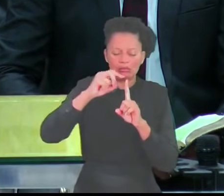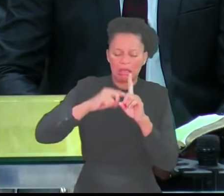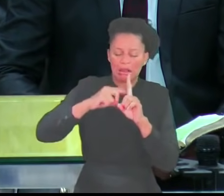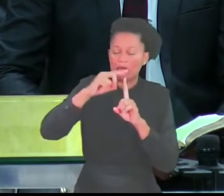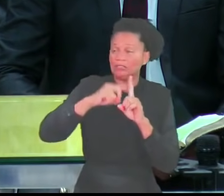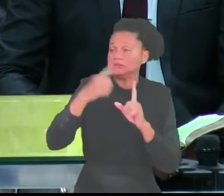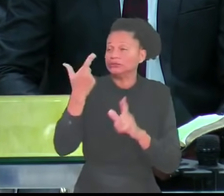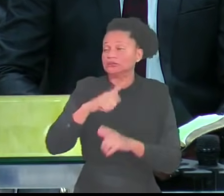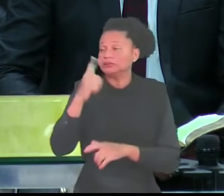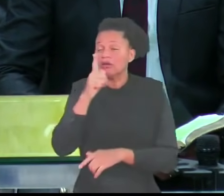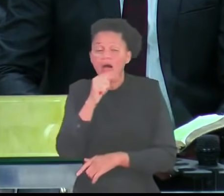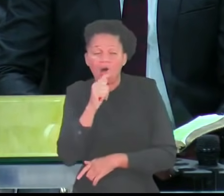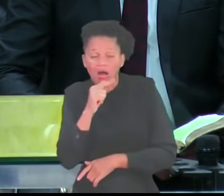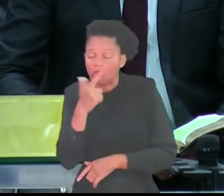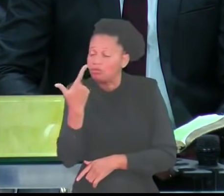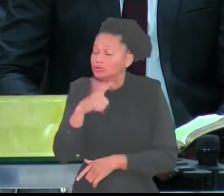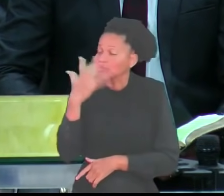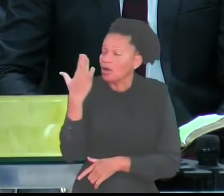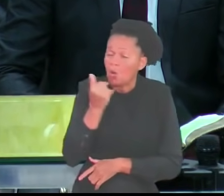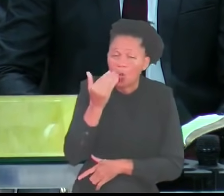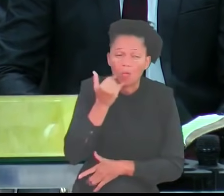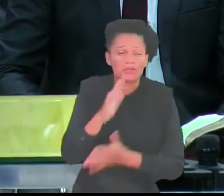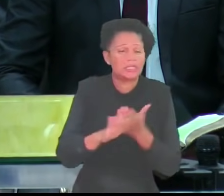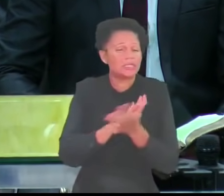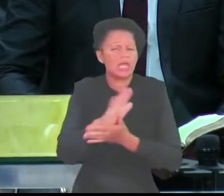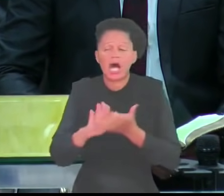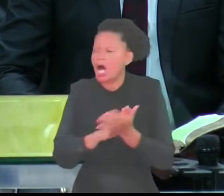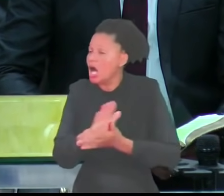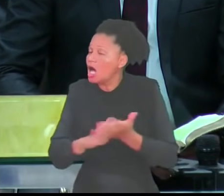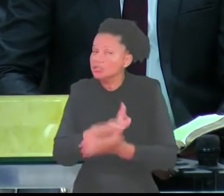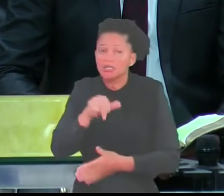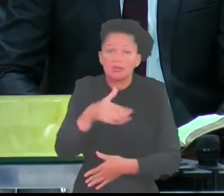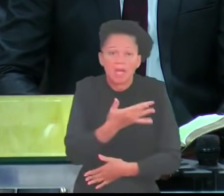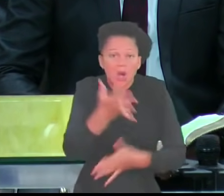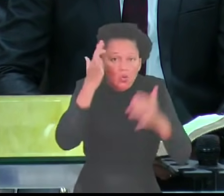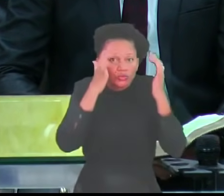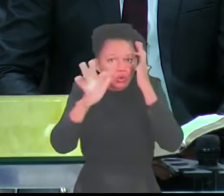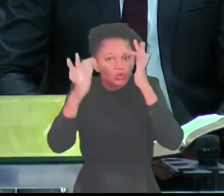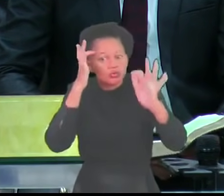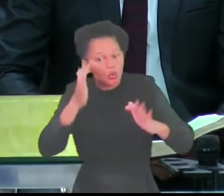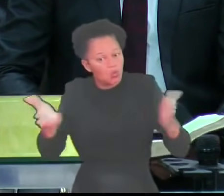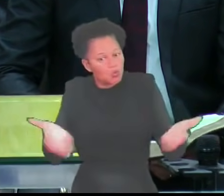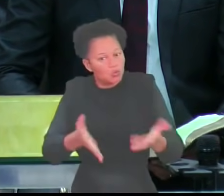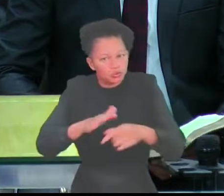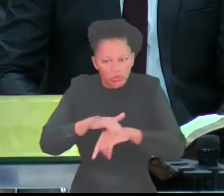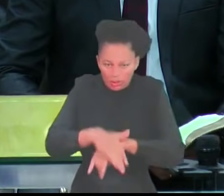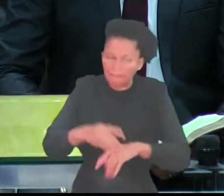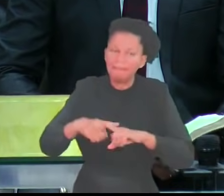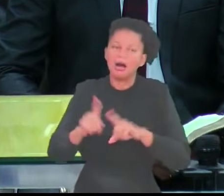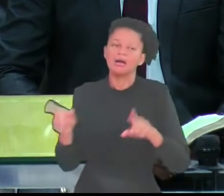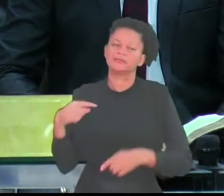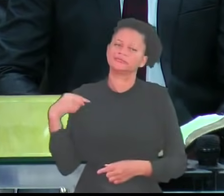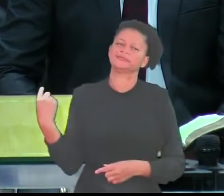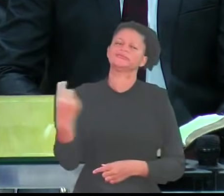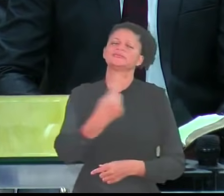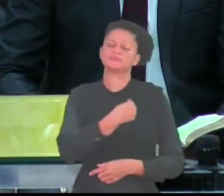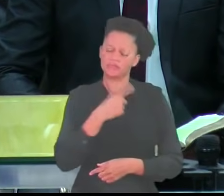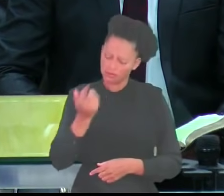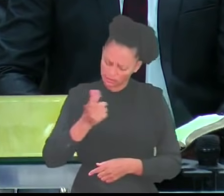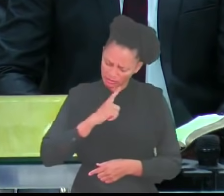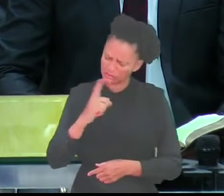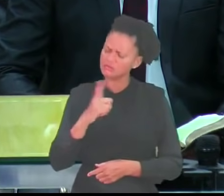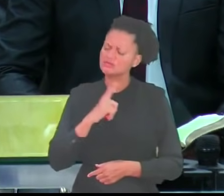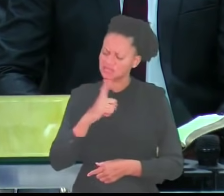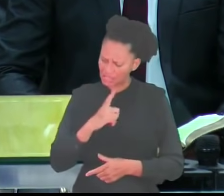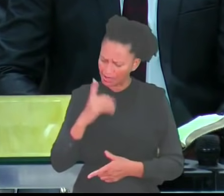Sem água, sem alimento, sem nada. Irmãos amados, eu não sei nesta noite, mas nós passamos por